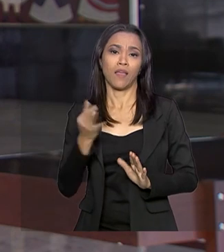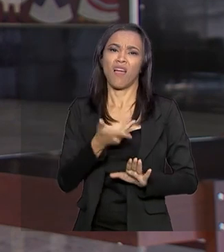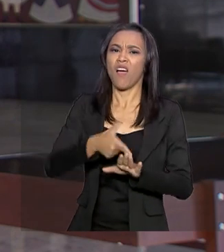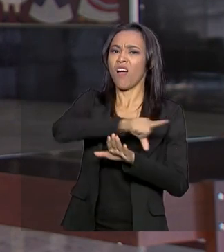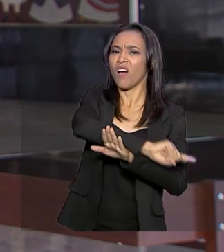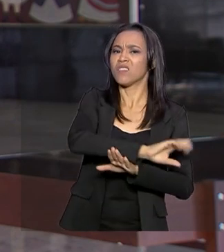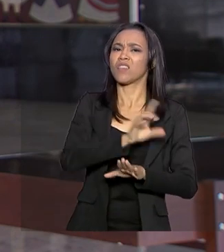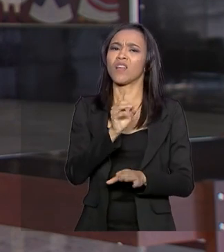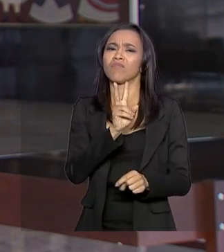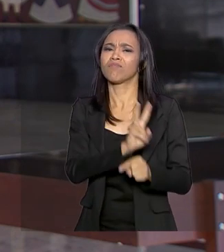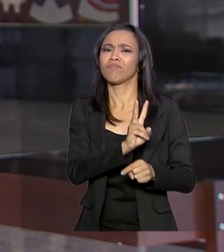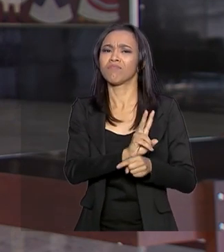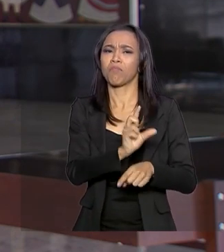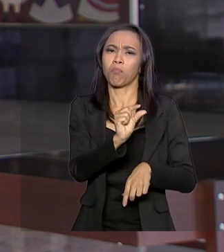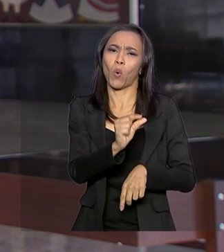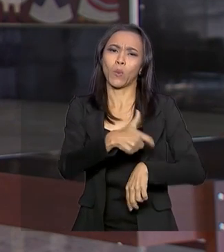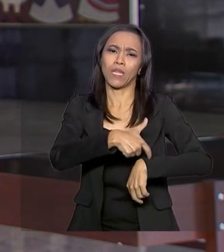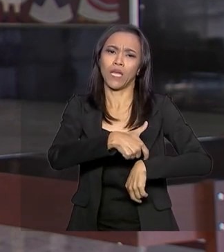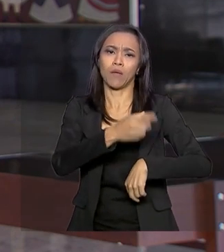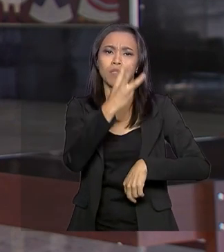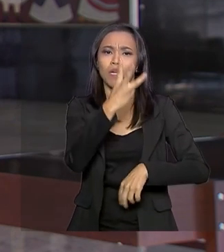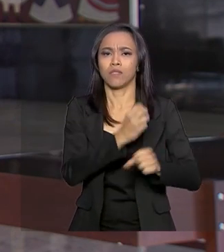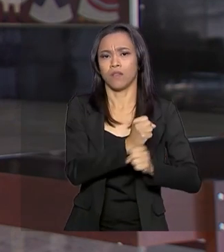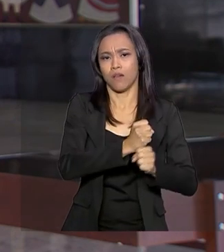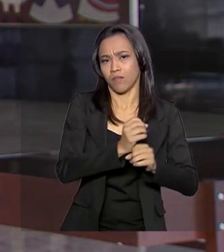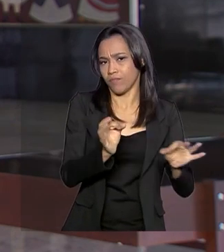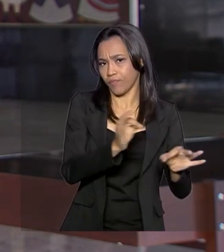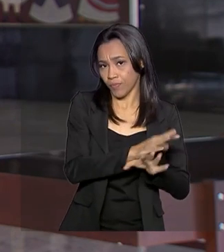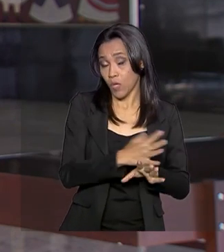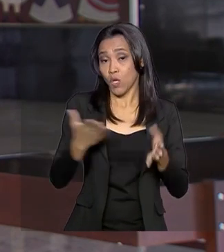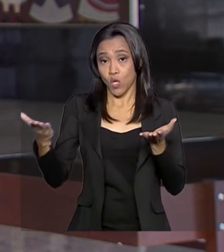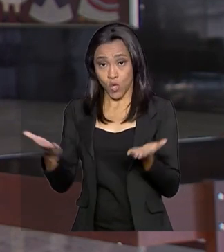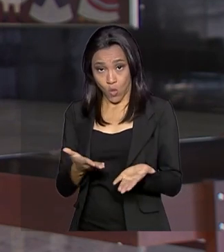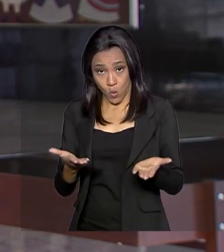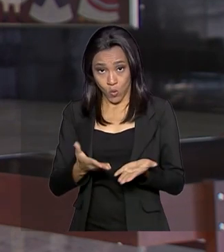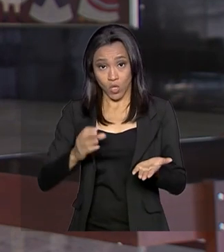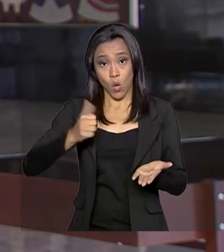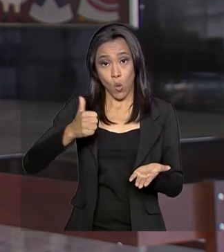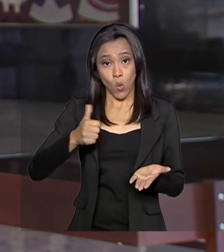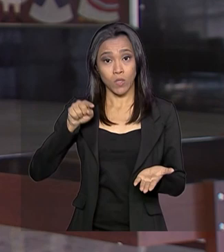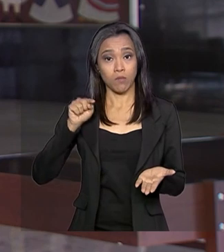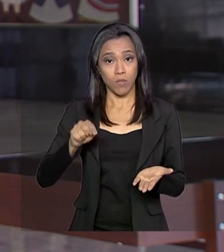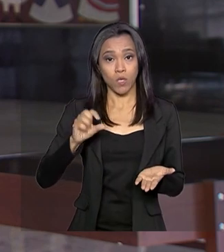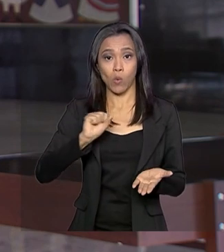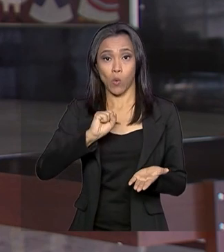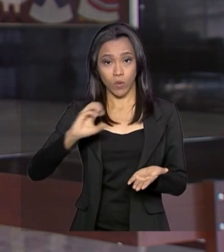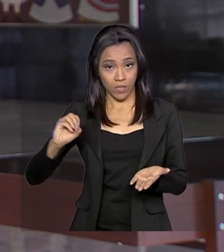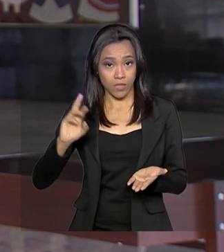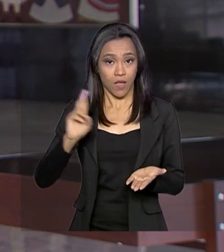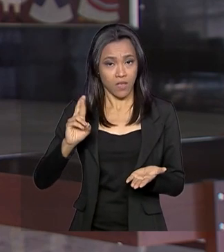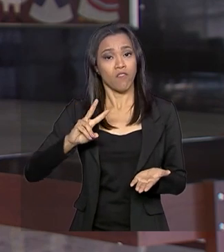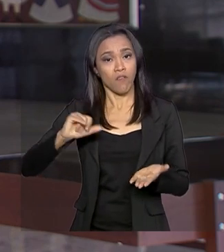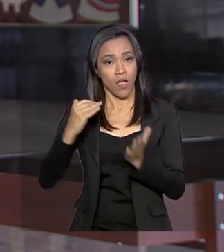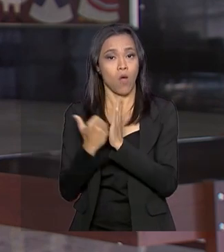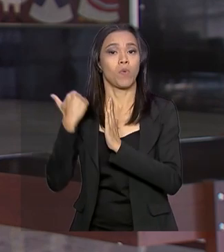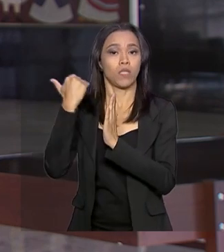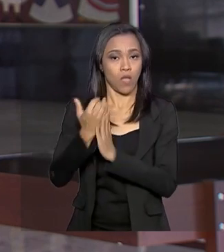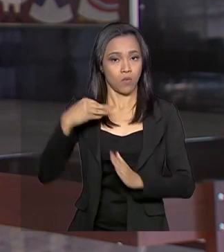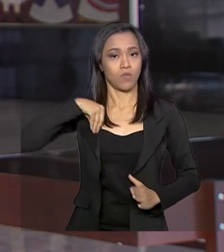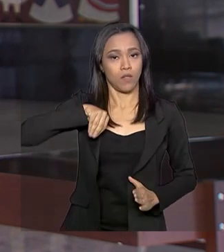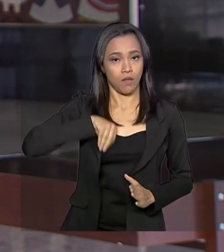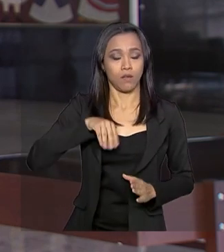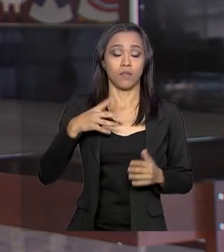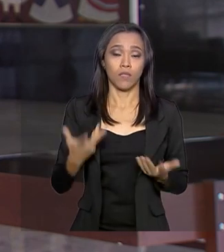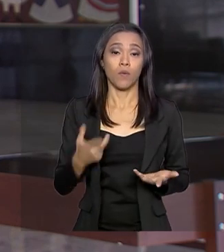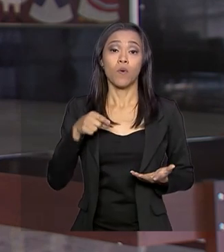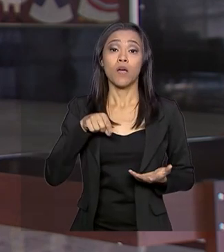temporários, com duração de até três anos. E o salário, que hoje é de R$ 11.800, também deve aumentar. A seleção